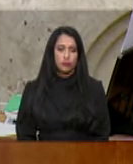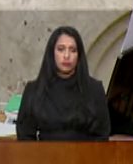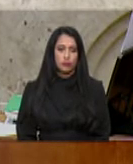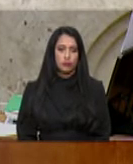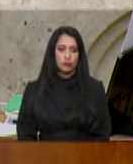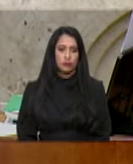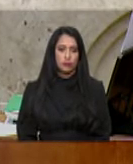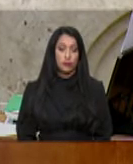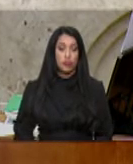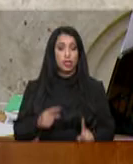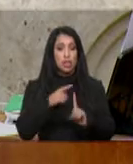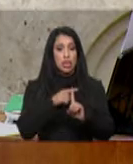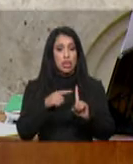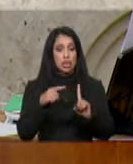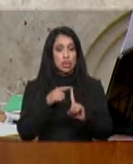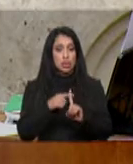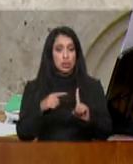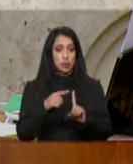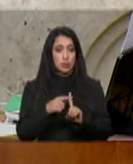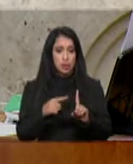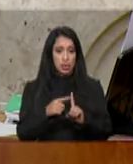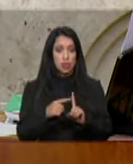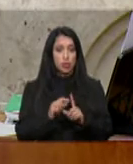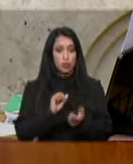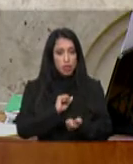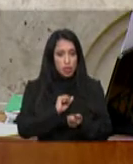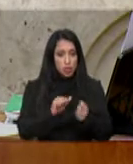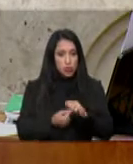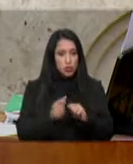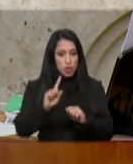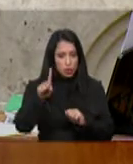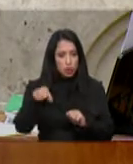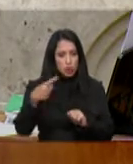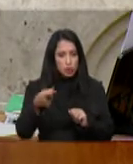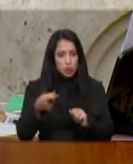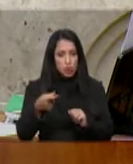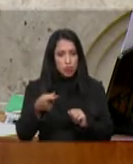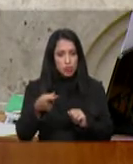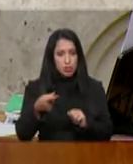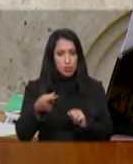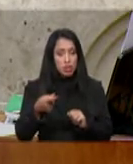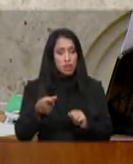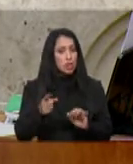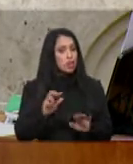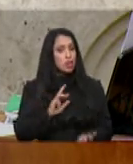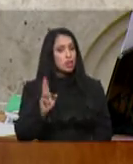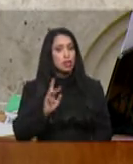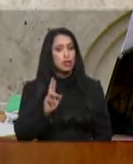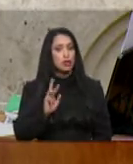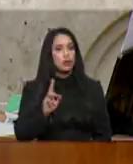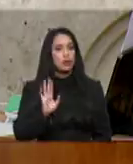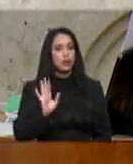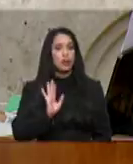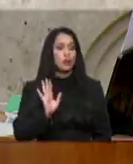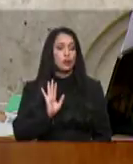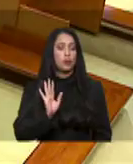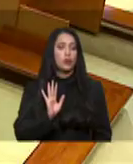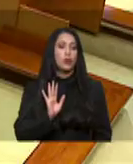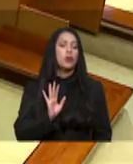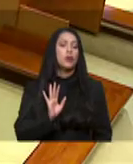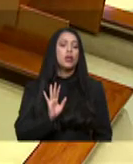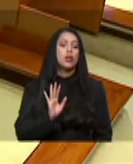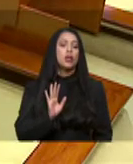esse parcialmente procedente pode ser ajustado ao final. Pode. Não, eu esclareci, porque como